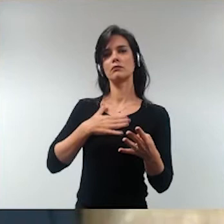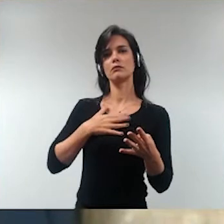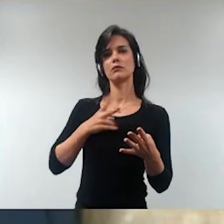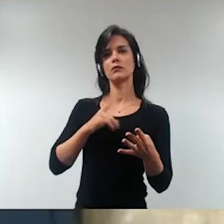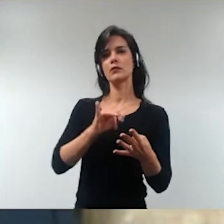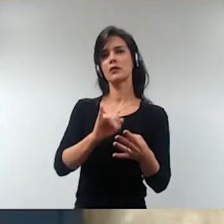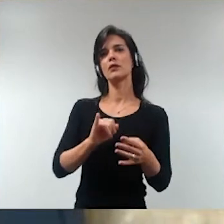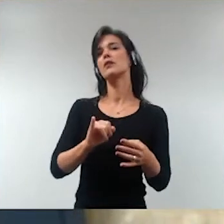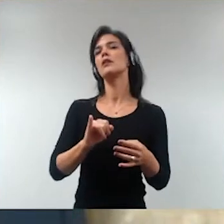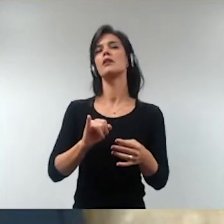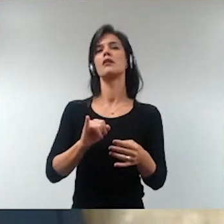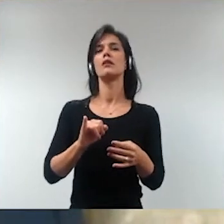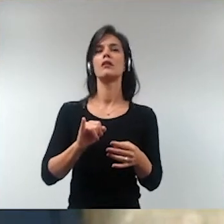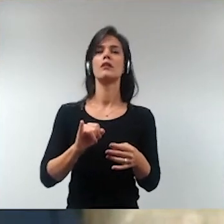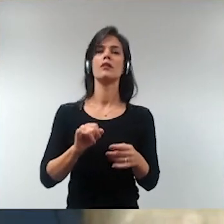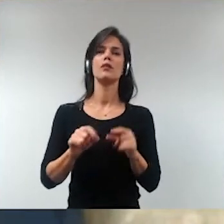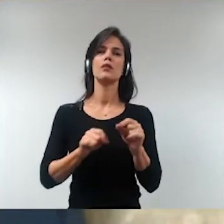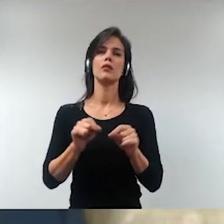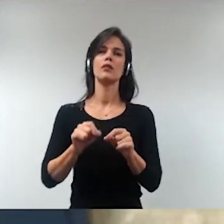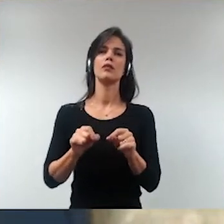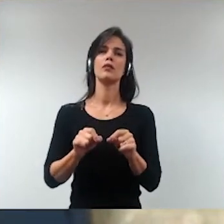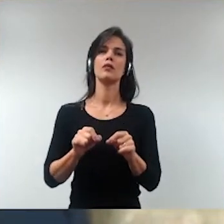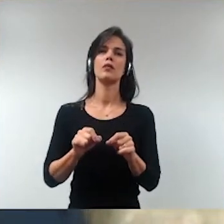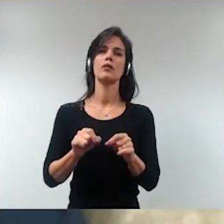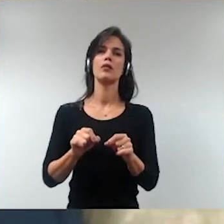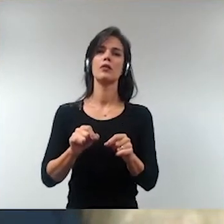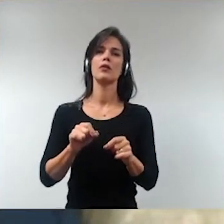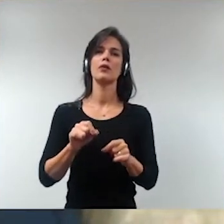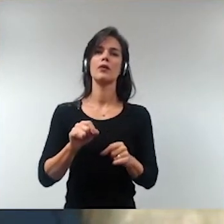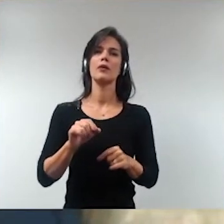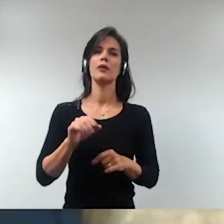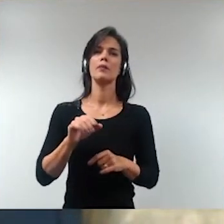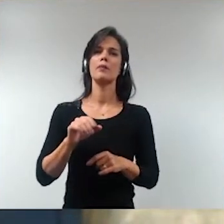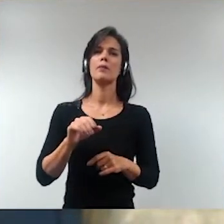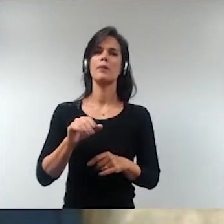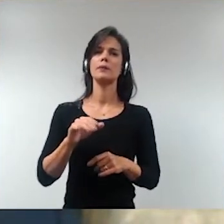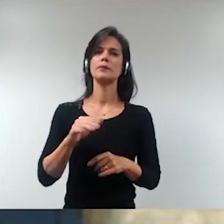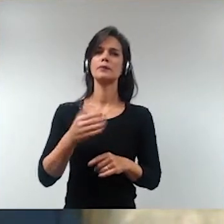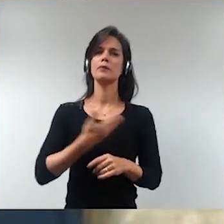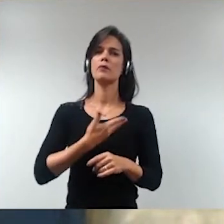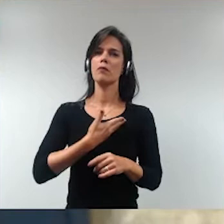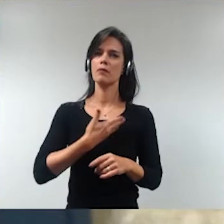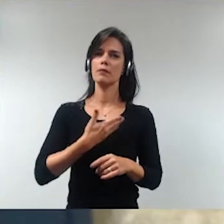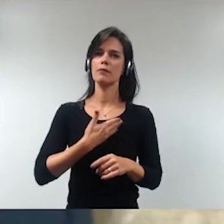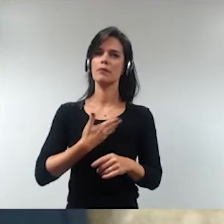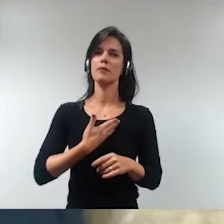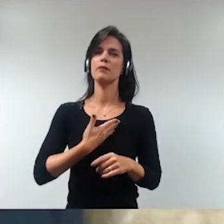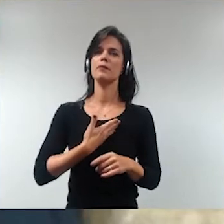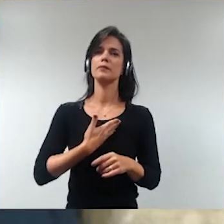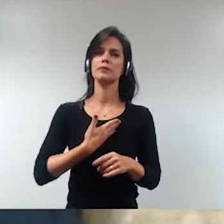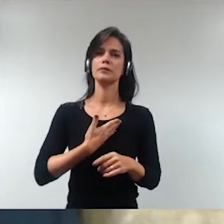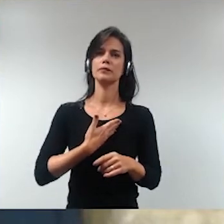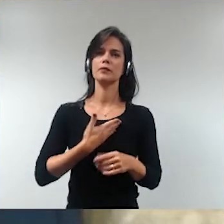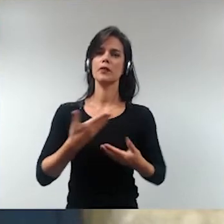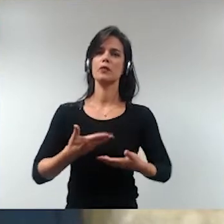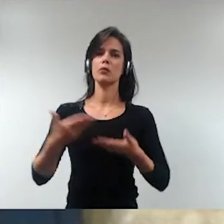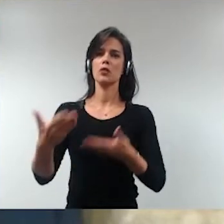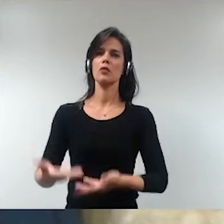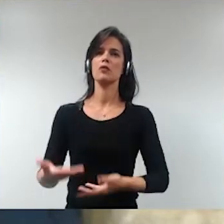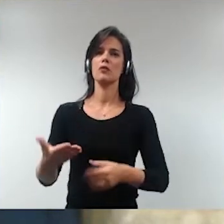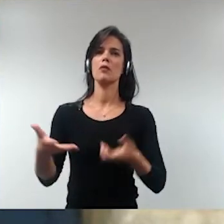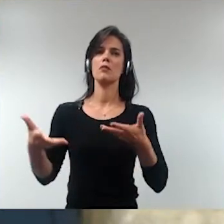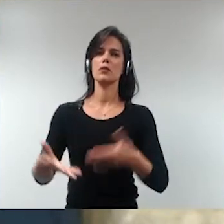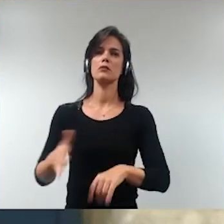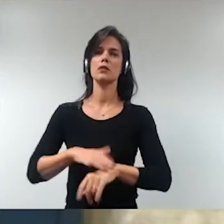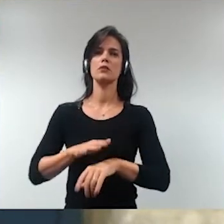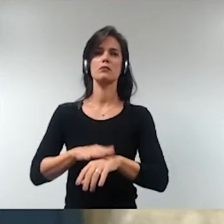dirigindo a escola AESA Nacional, Rony Duarte. Meus sinceros agradecimentos aí por esse convite, por participar desse evento